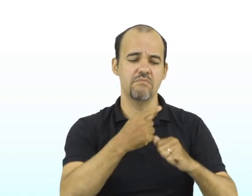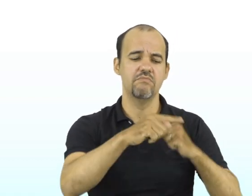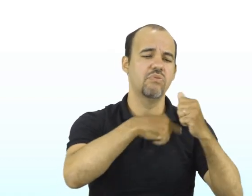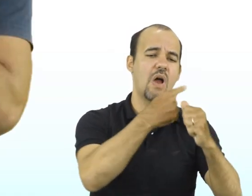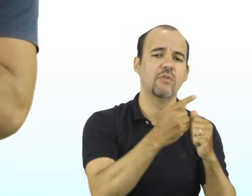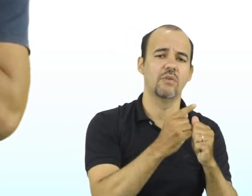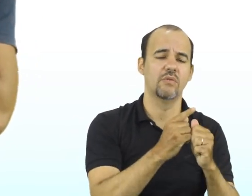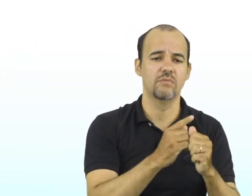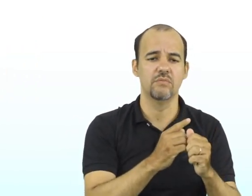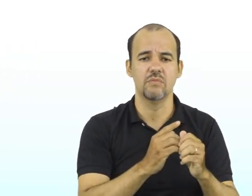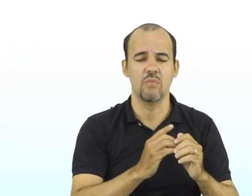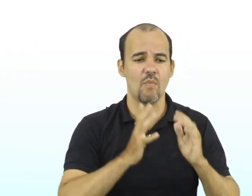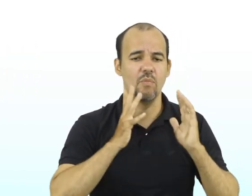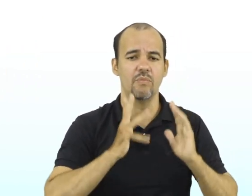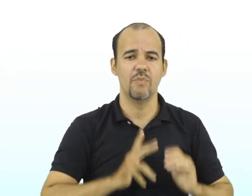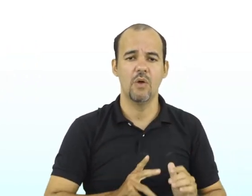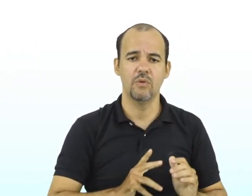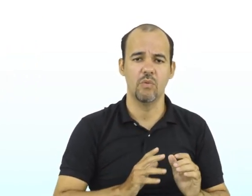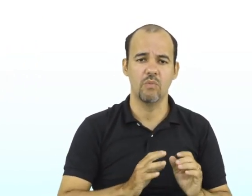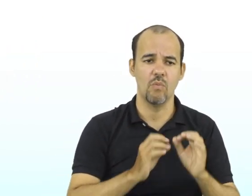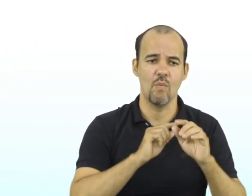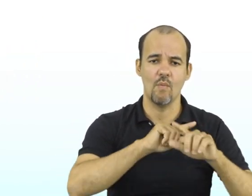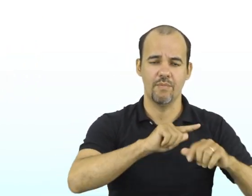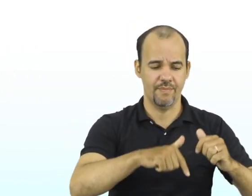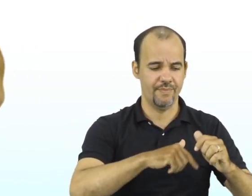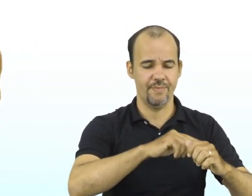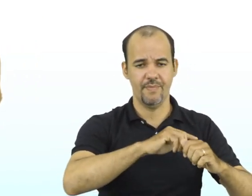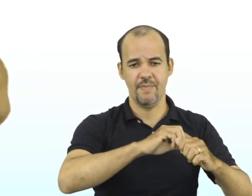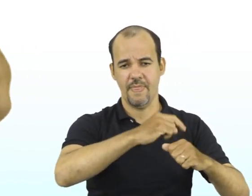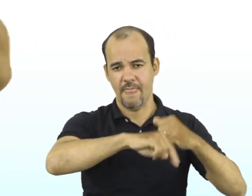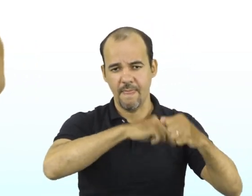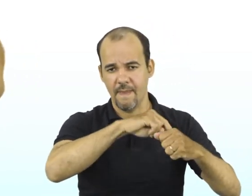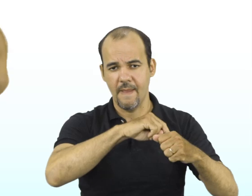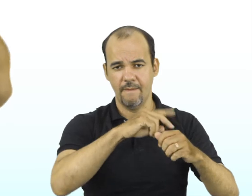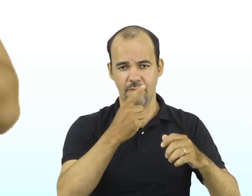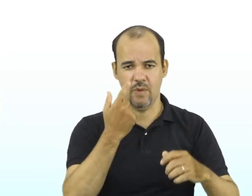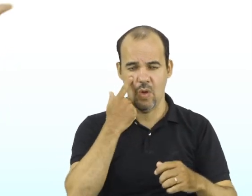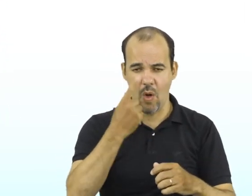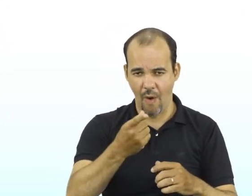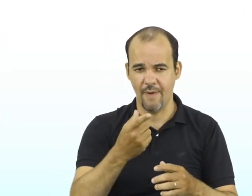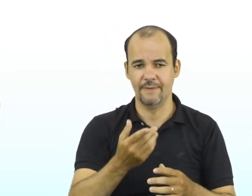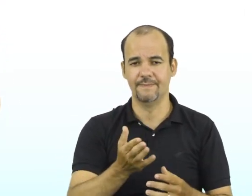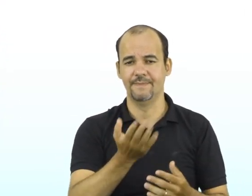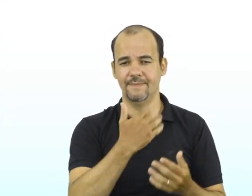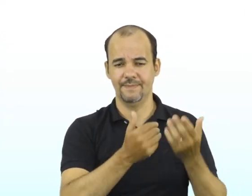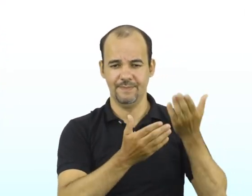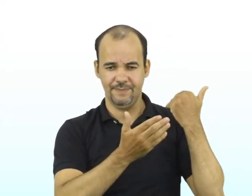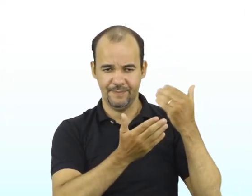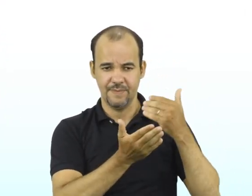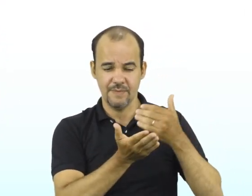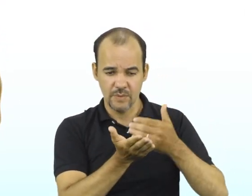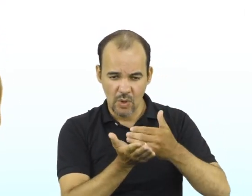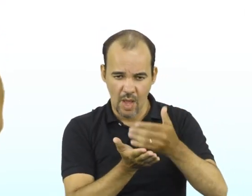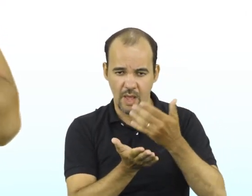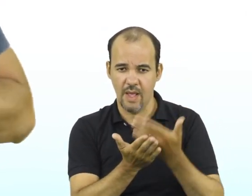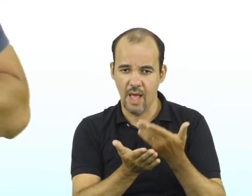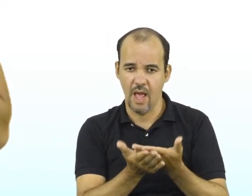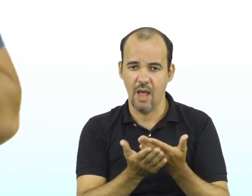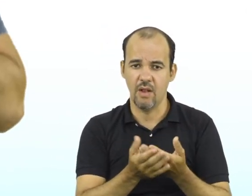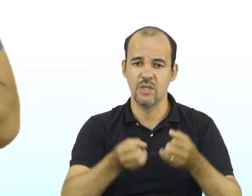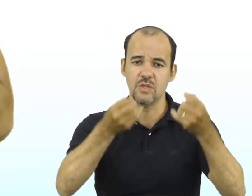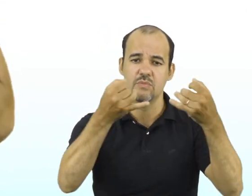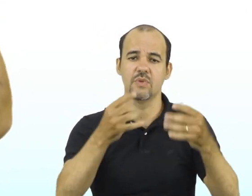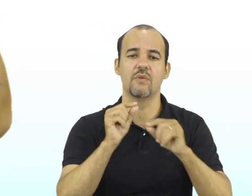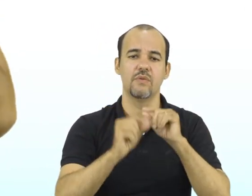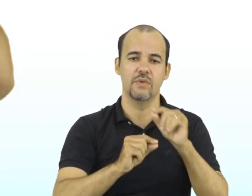neutro? Amigo, acompanhe comigo. No início da aula, veja como as coisas fazem sentido. Muito bonito isso. No início da aula, eu